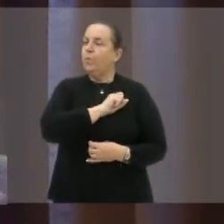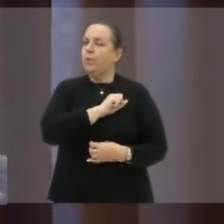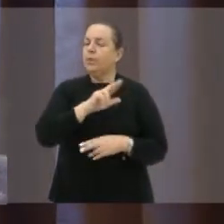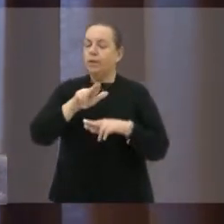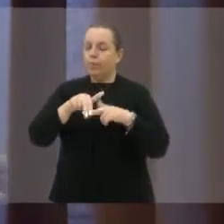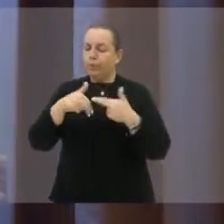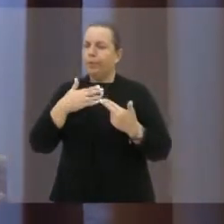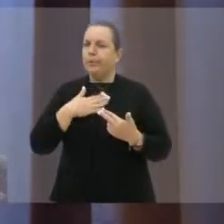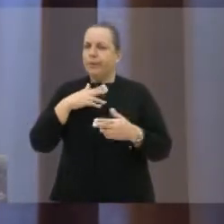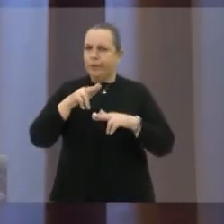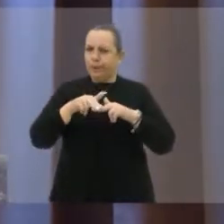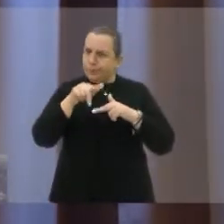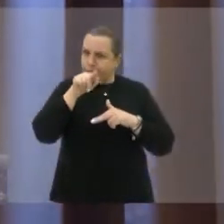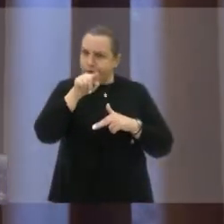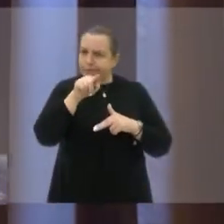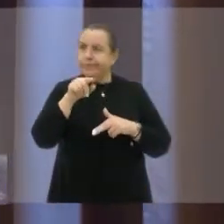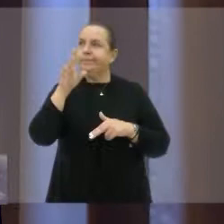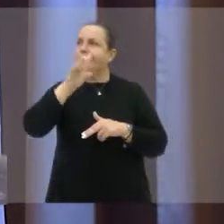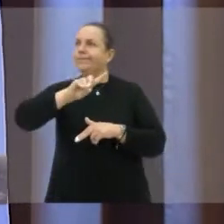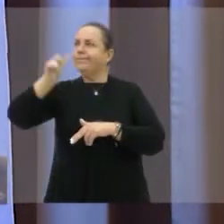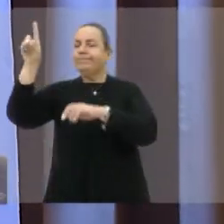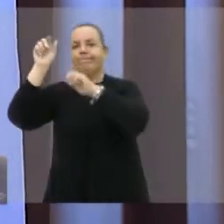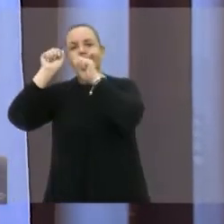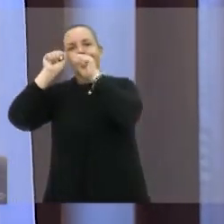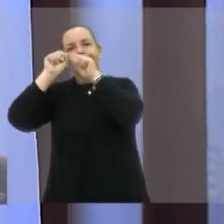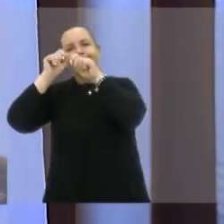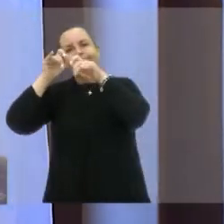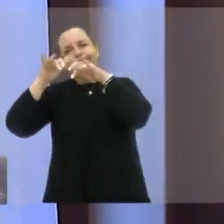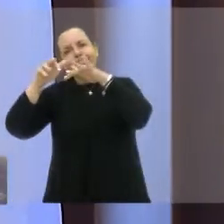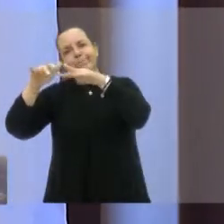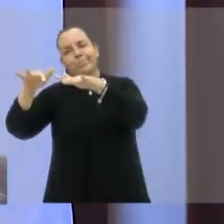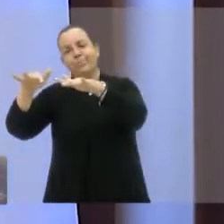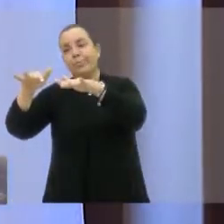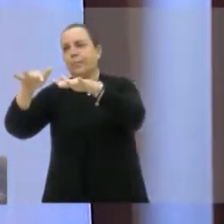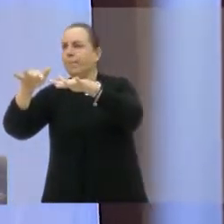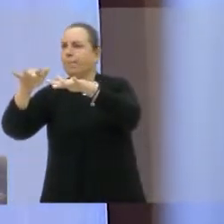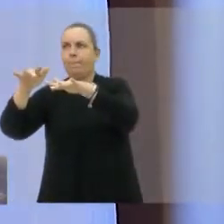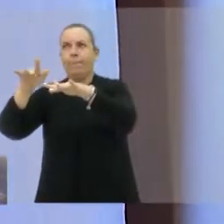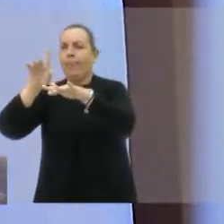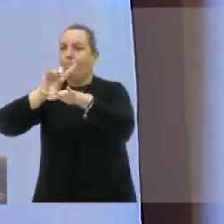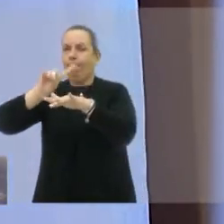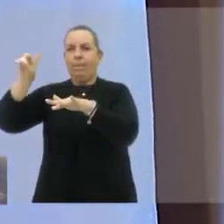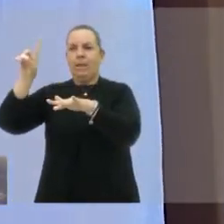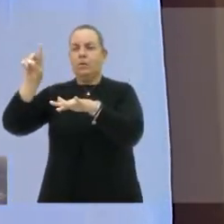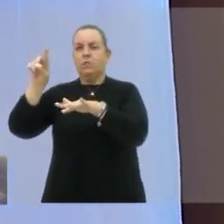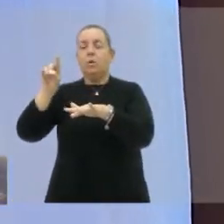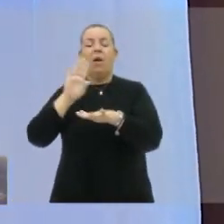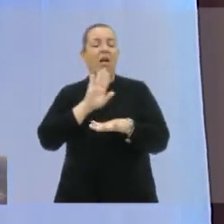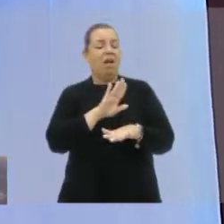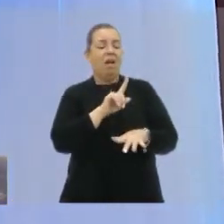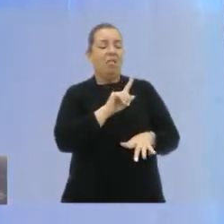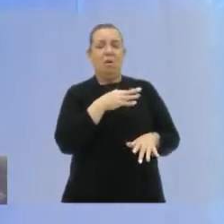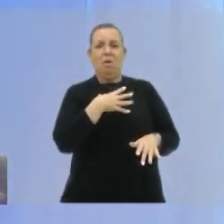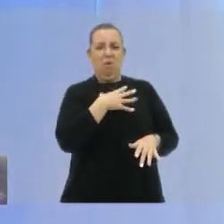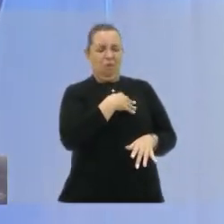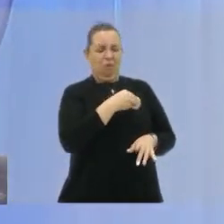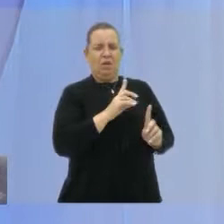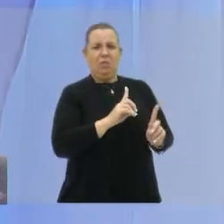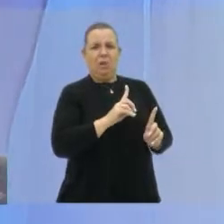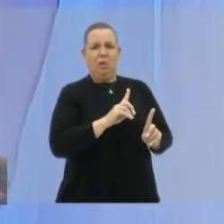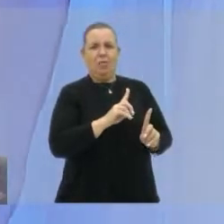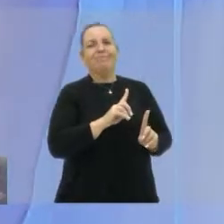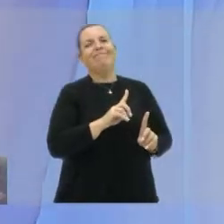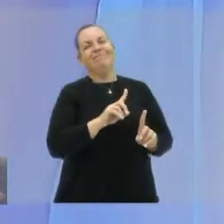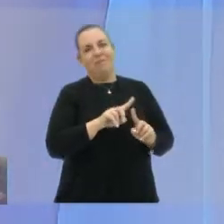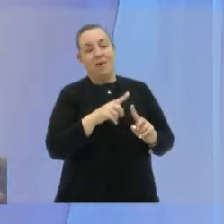você Deus derramou. Deus não poupou o seu próprio Filho, mas o entregou